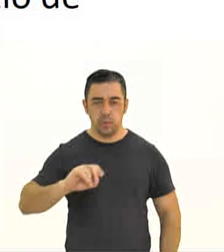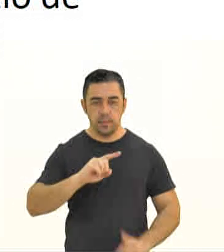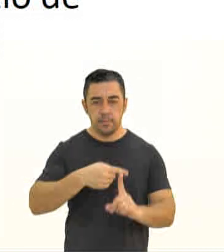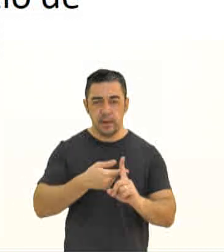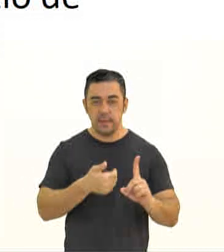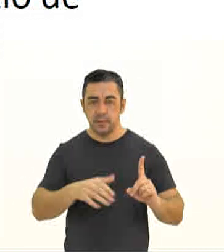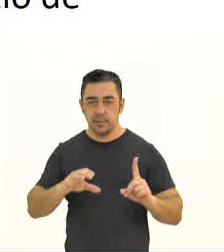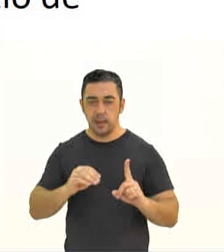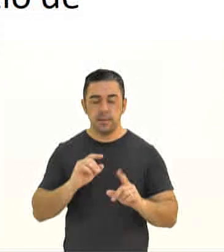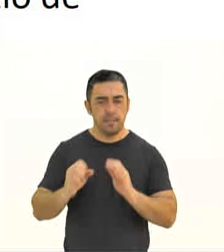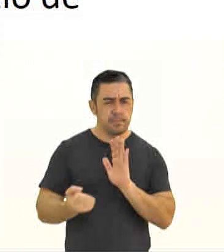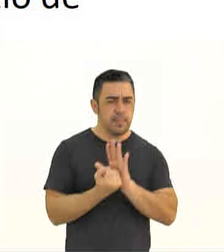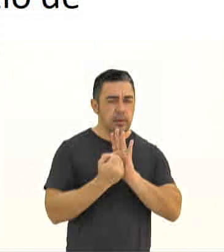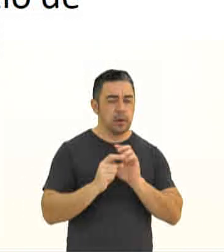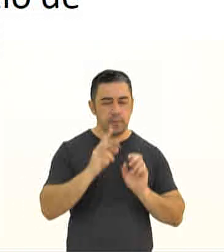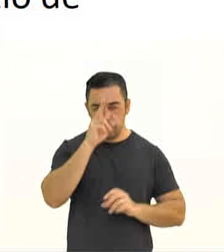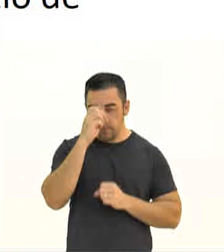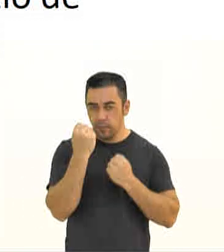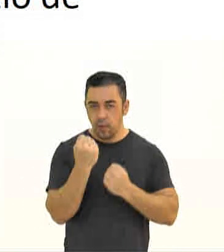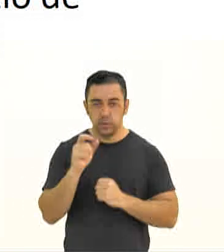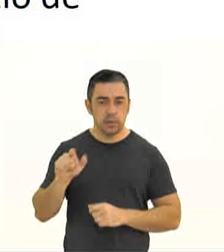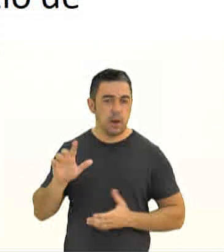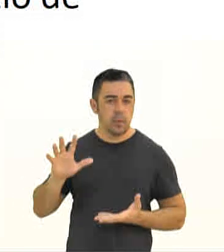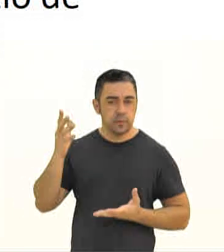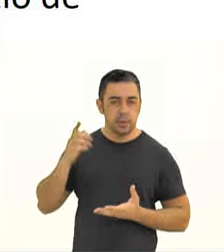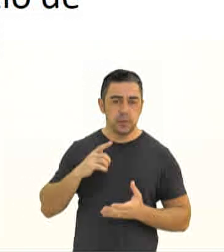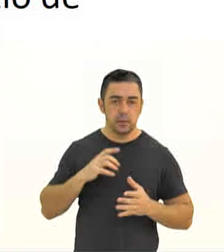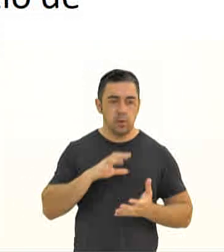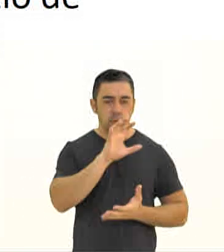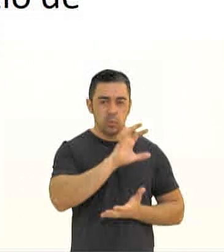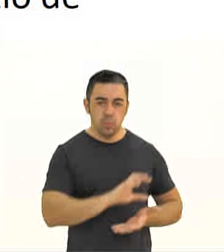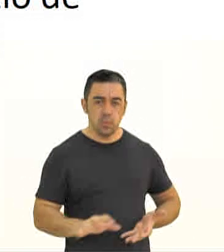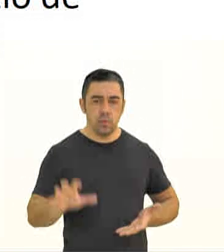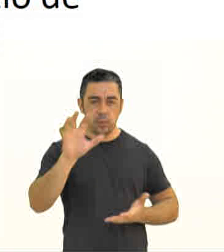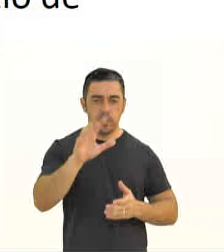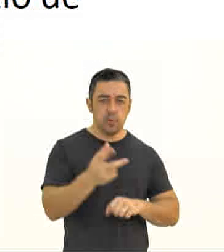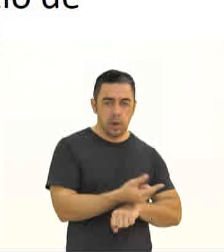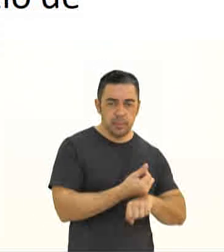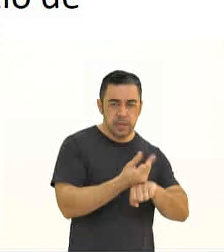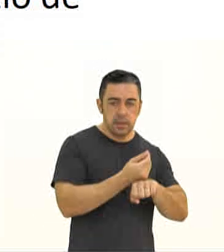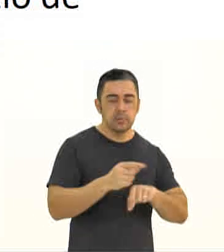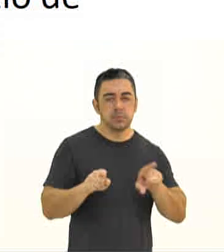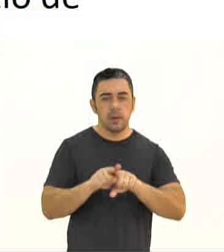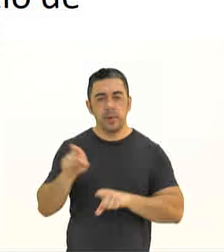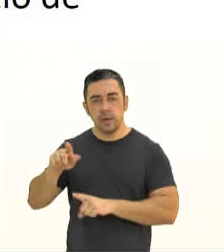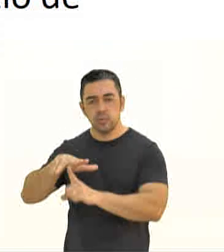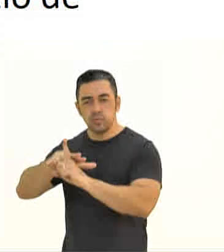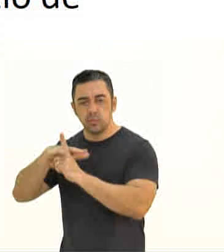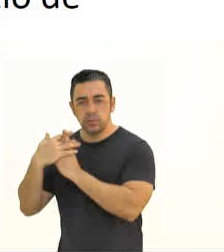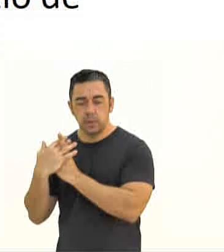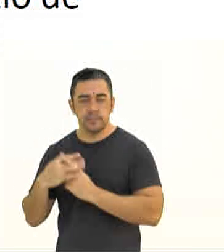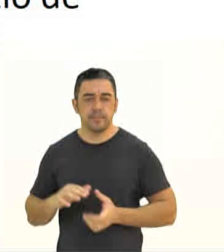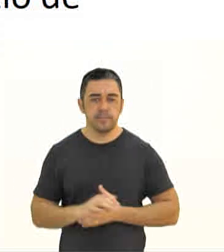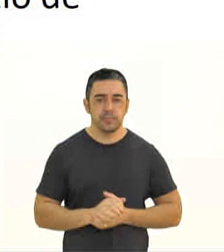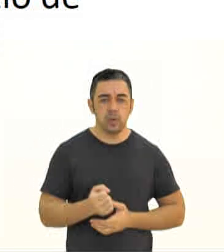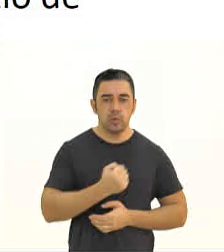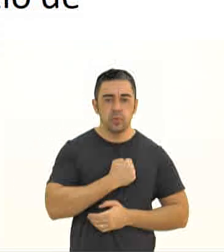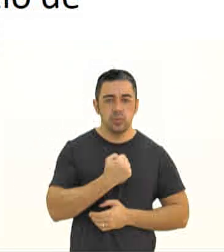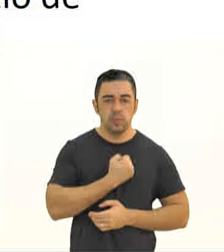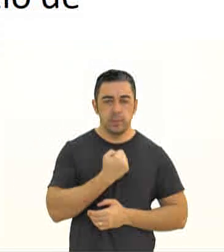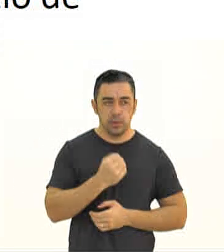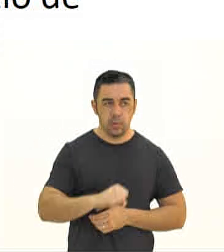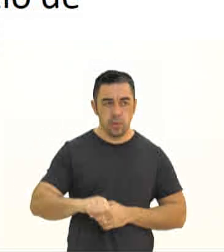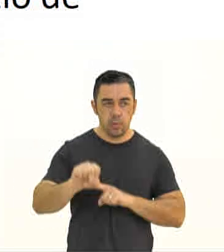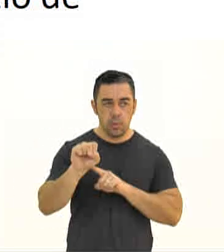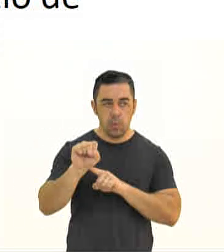foi marcada pela forte tensão dos blocos capitalista e socialista. Item número 8, não ficou em negrito,